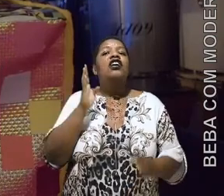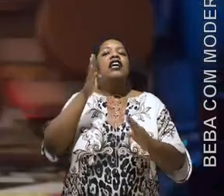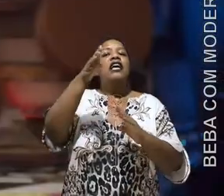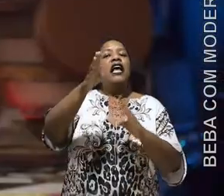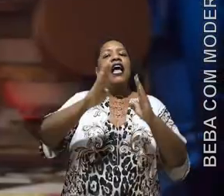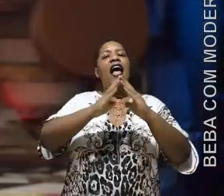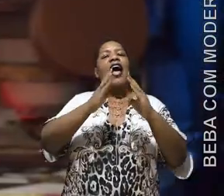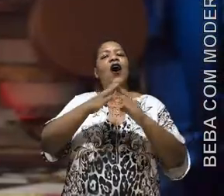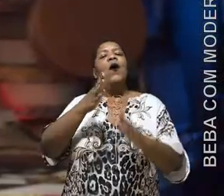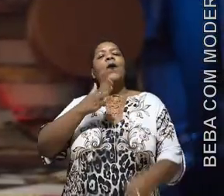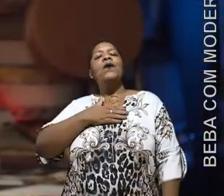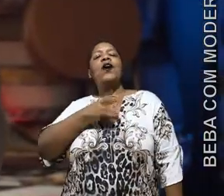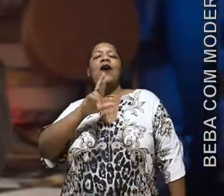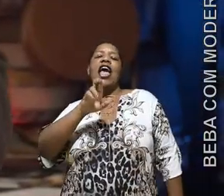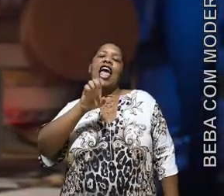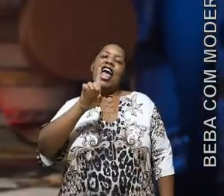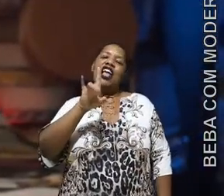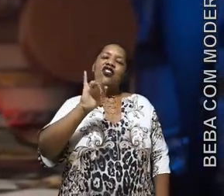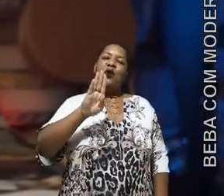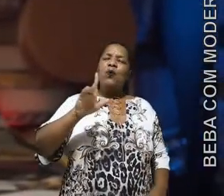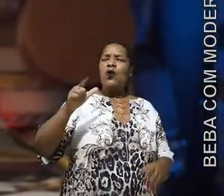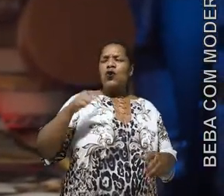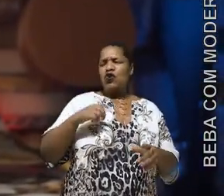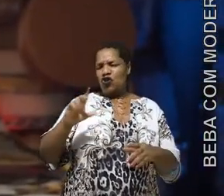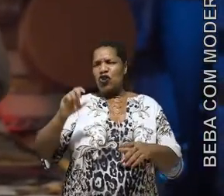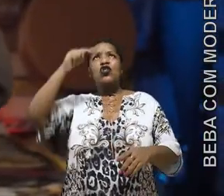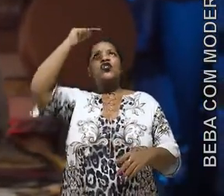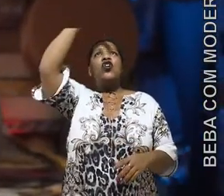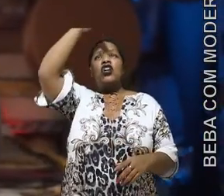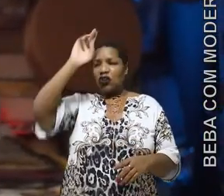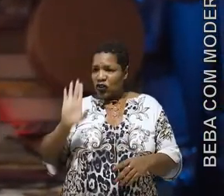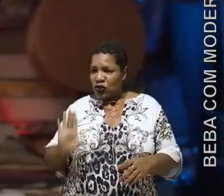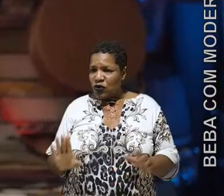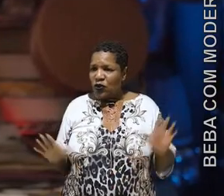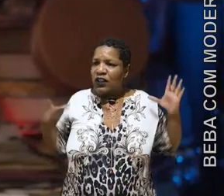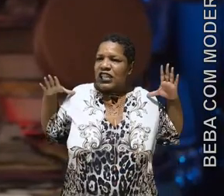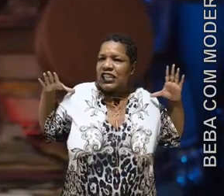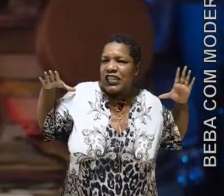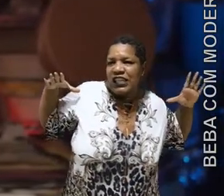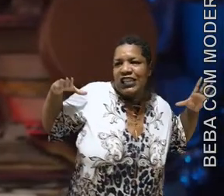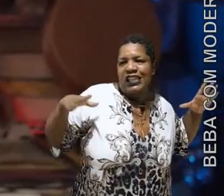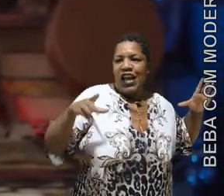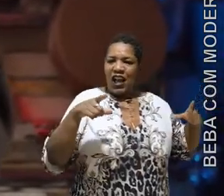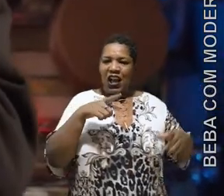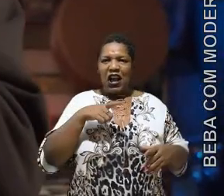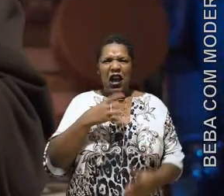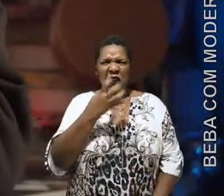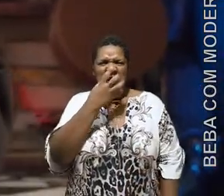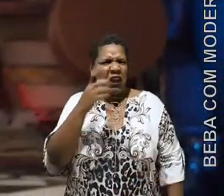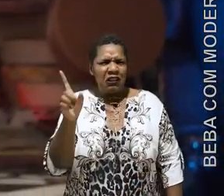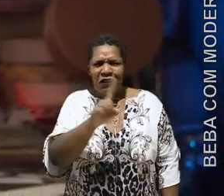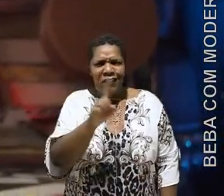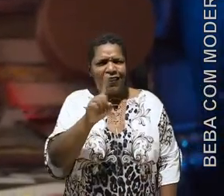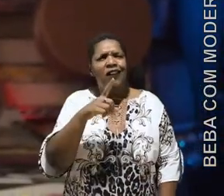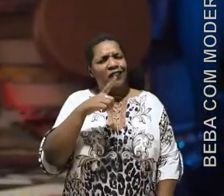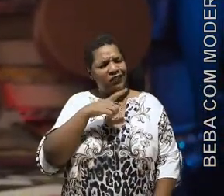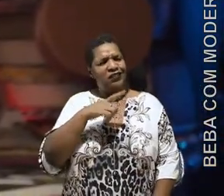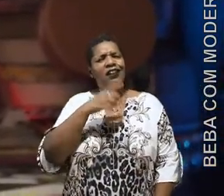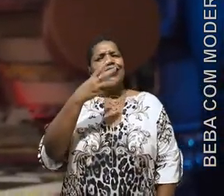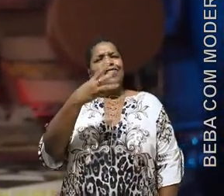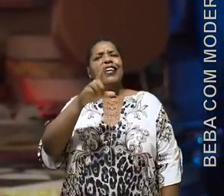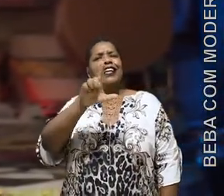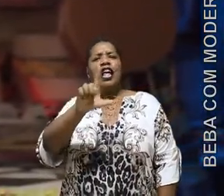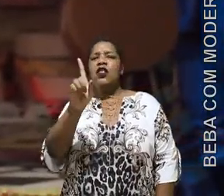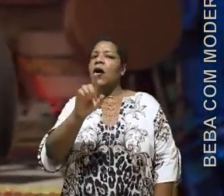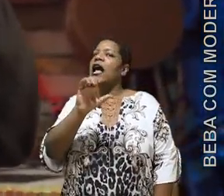sonho aí na sua casa eu peço é rede pública de nosso assunto das águas cover negra do rebanho e o meu filho eu não sou